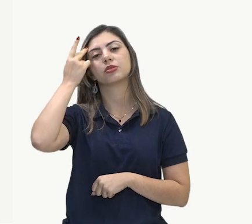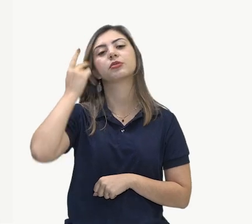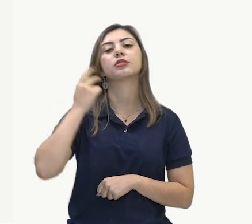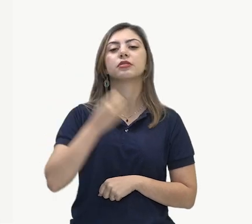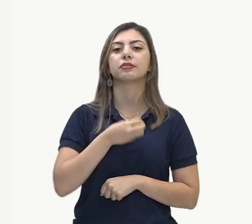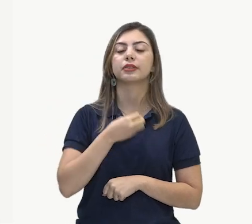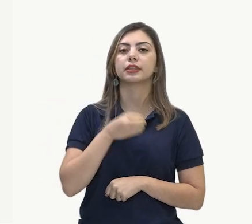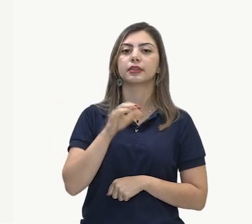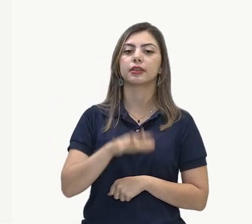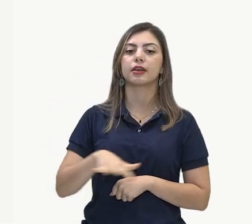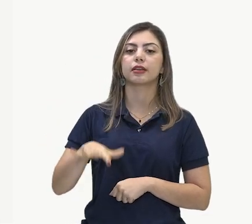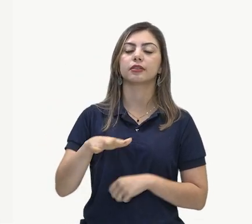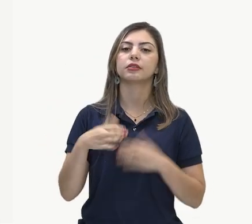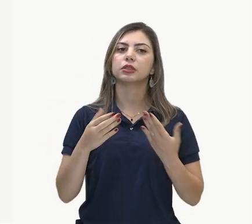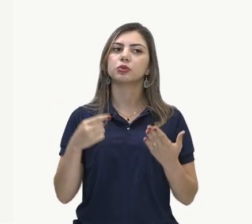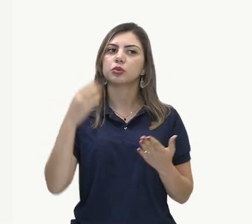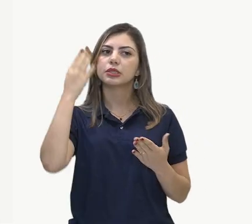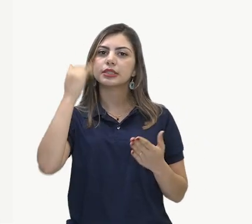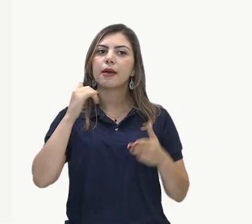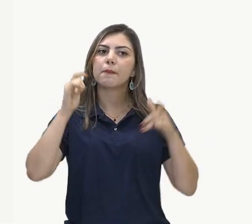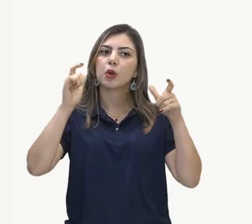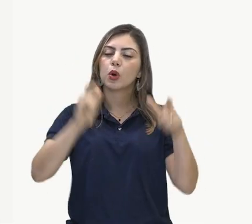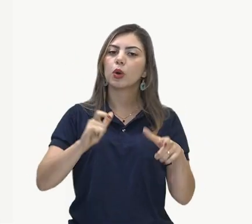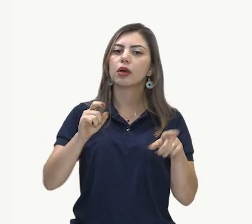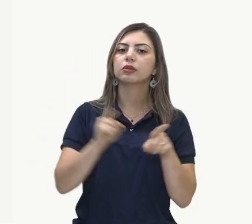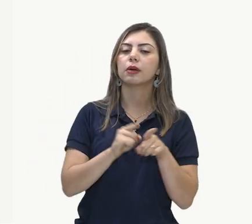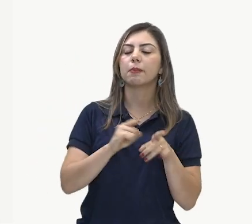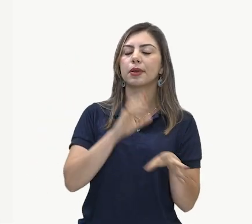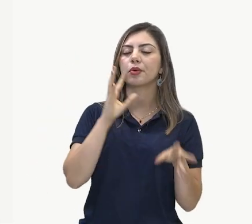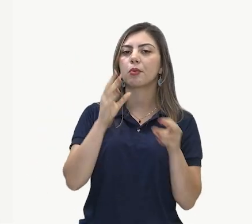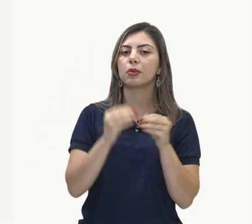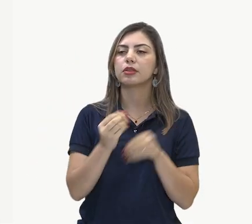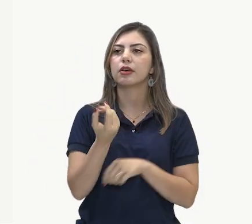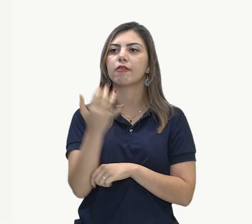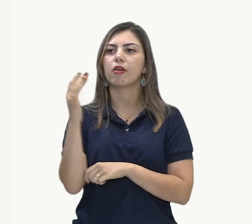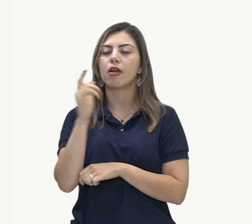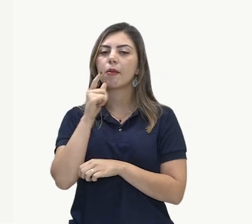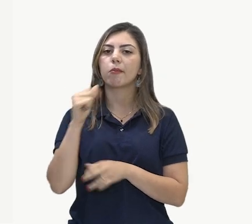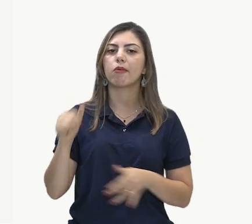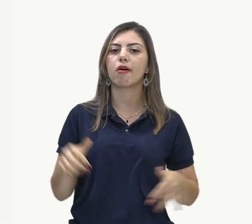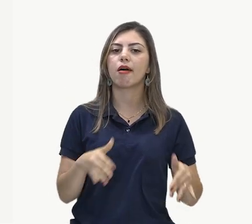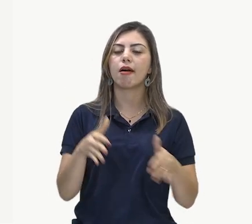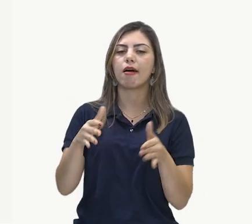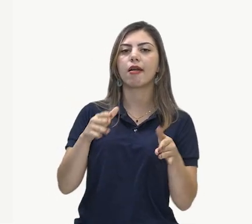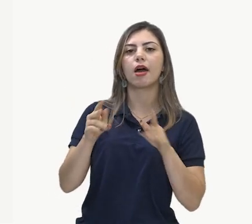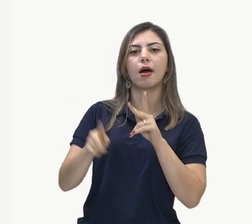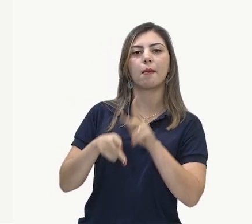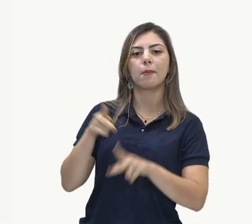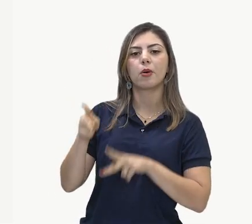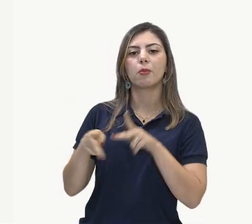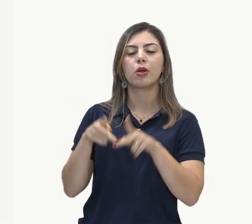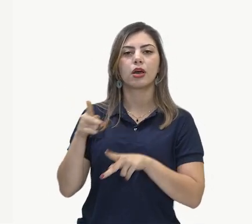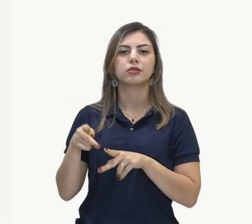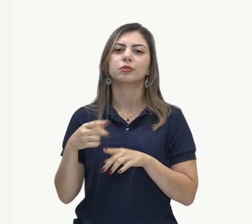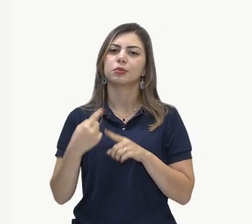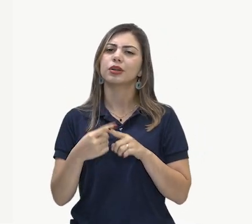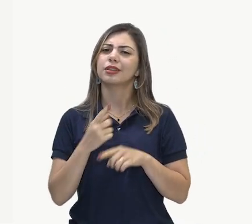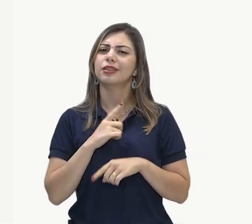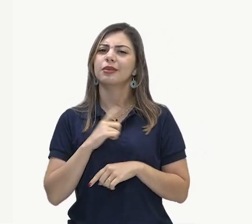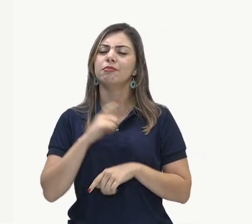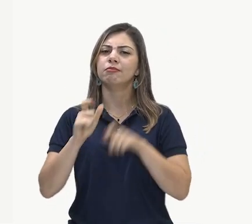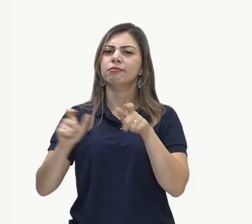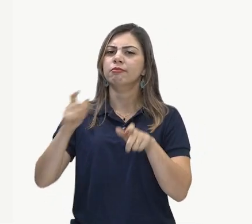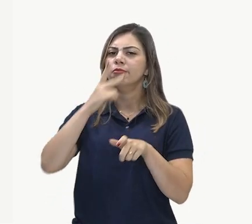conhecendo a localização, já entendendo o que é a floresta, o que é a bacia hidrográfica, as populações que tem pessoas morando, a gente